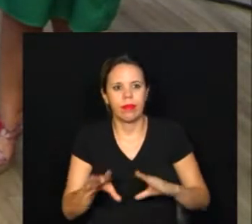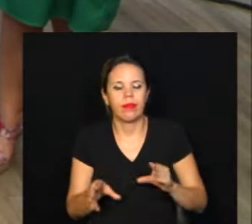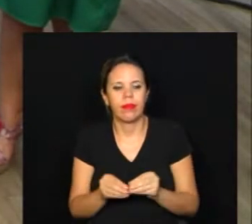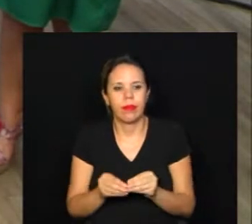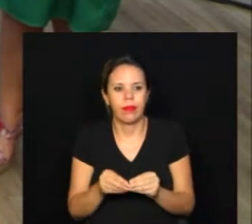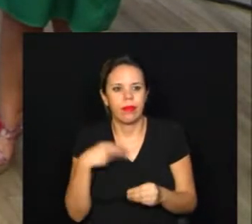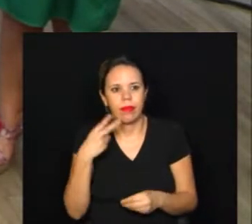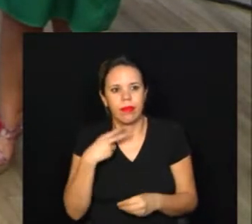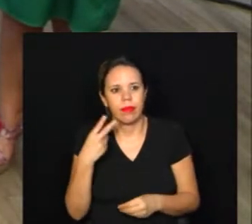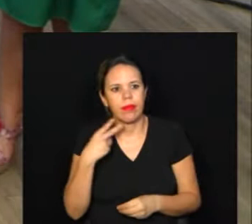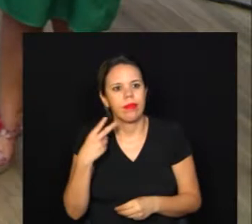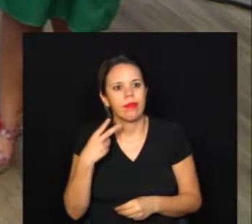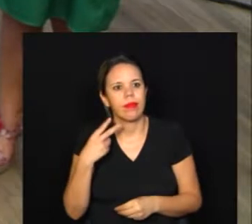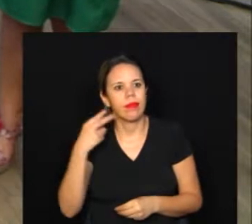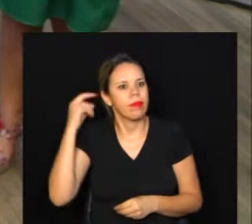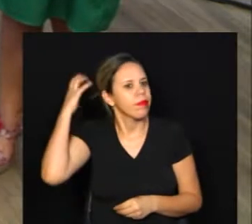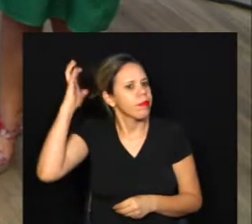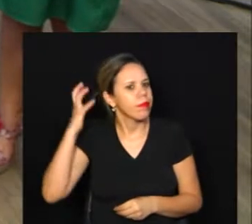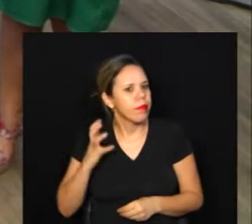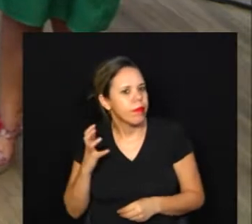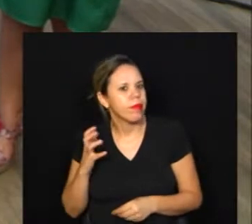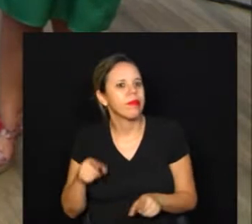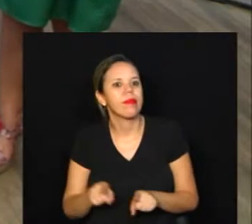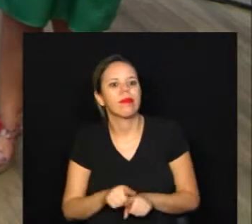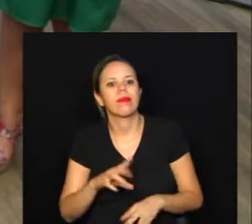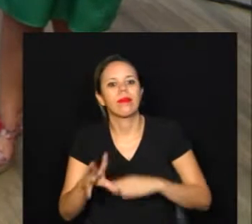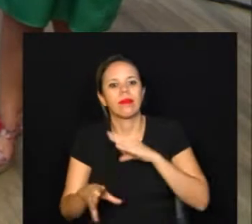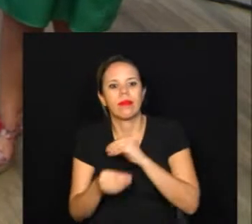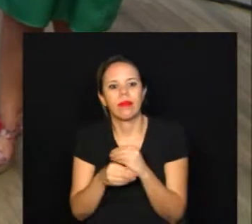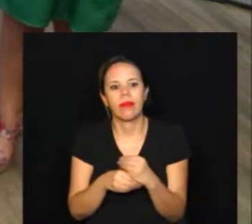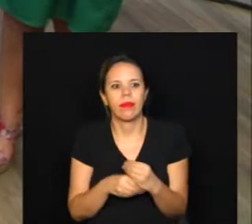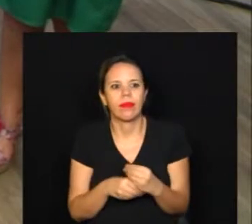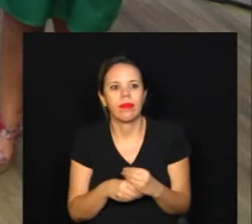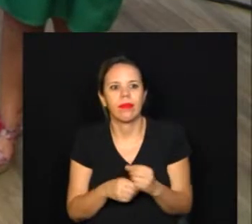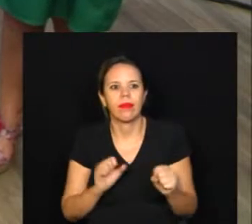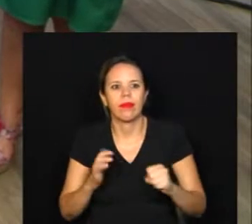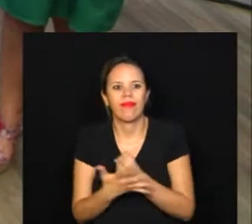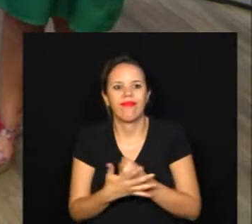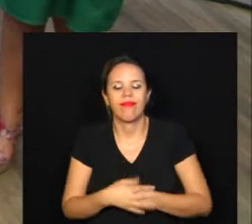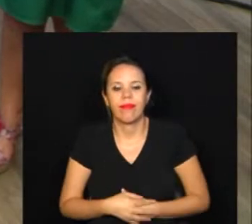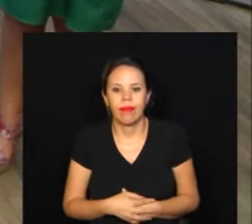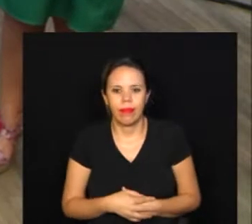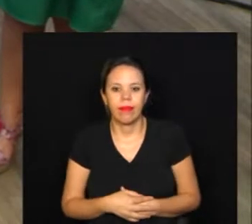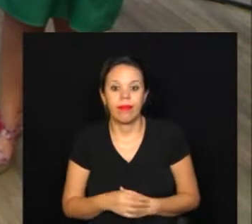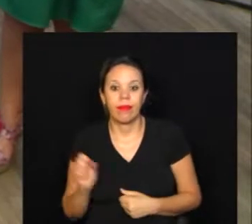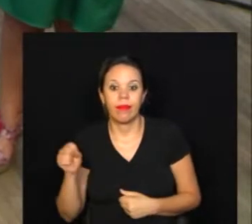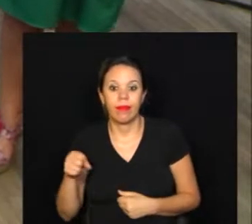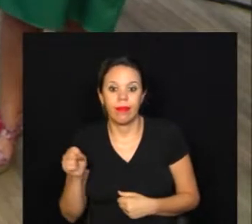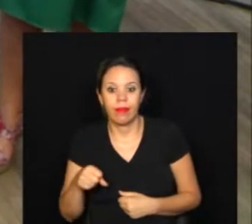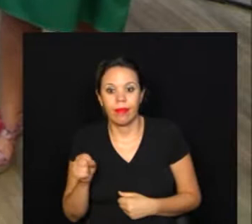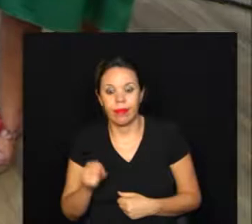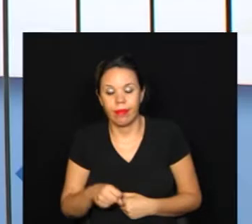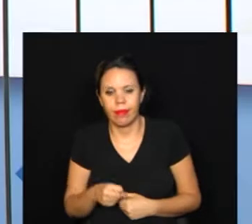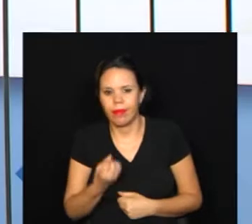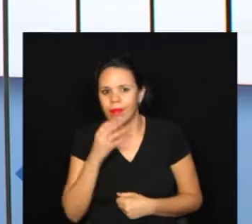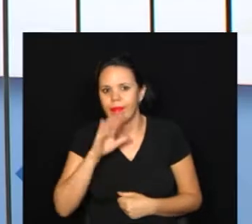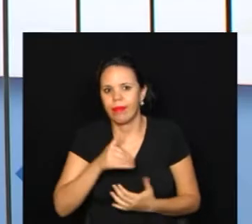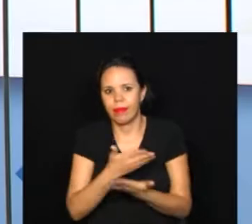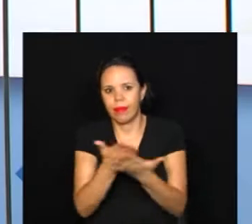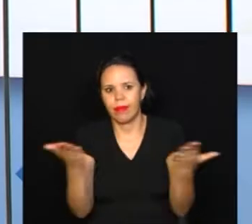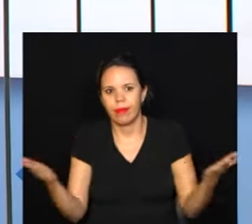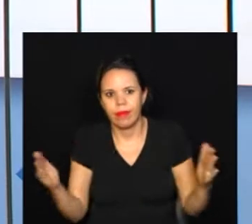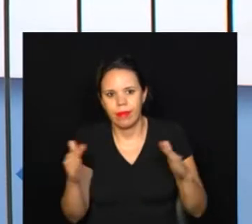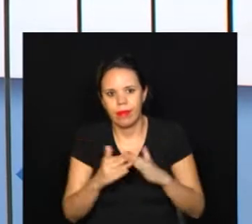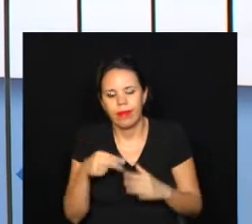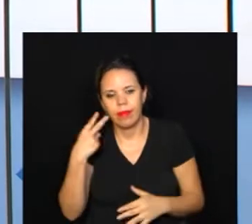da vereadora Guida Calisto, que está com Covid-19. Sem atualização, boa tarde a você de